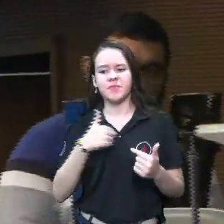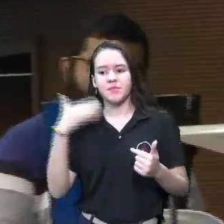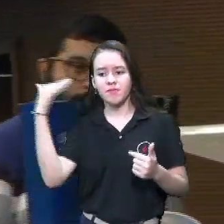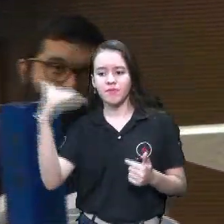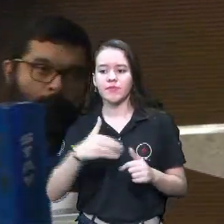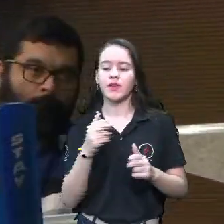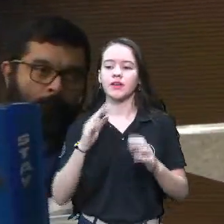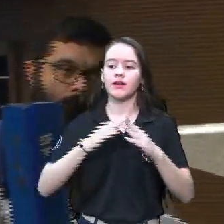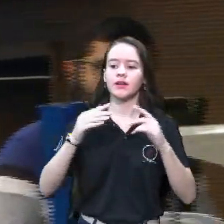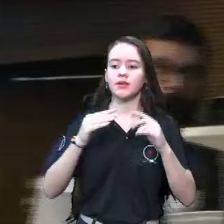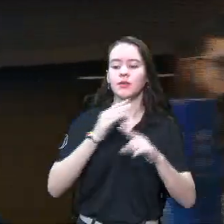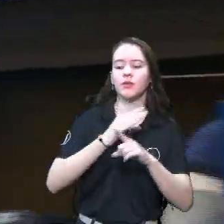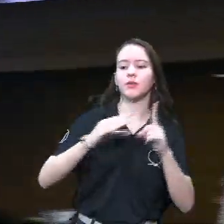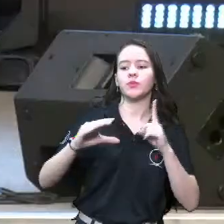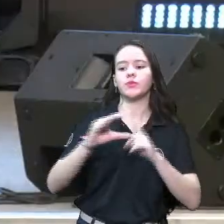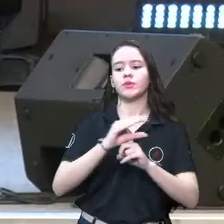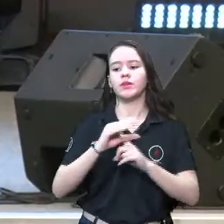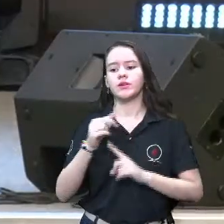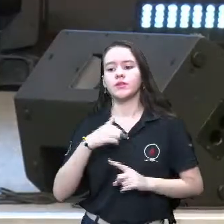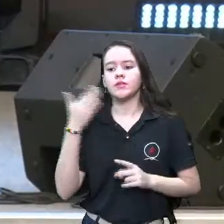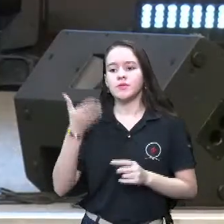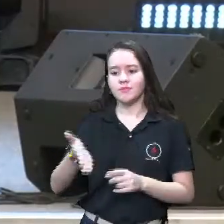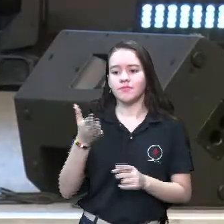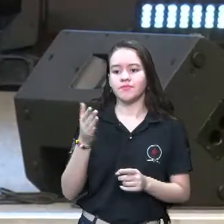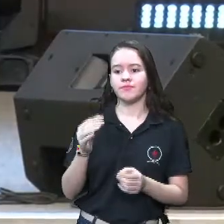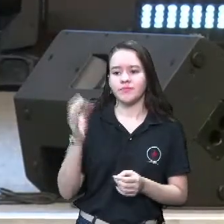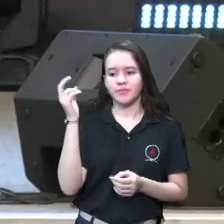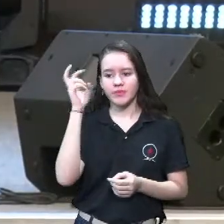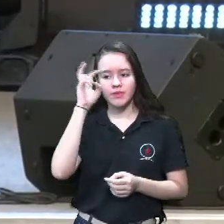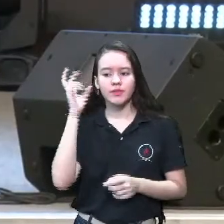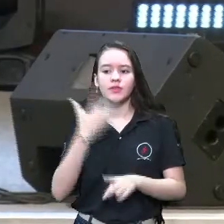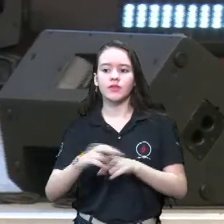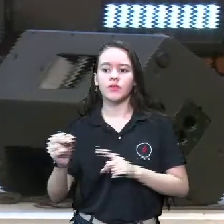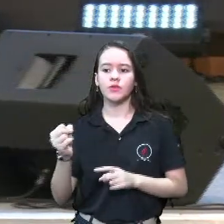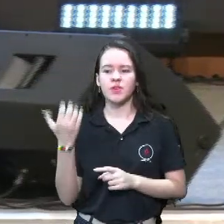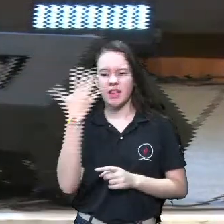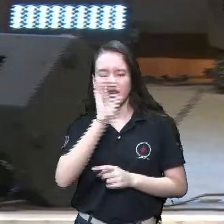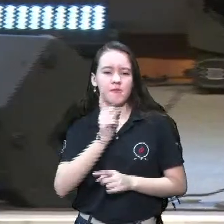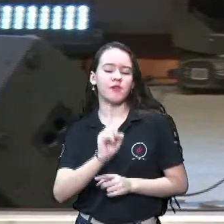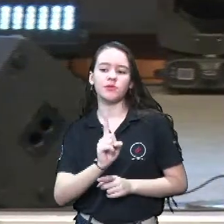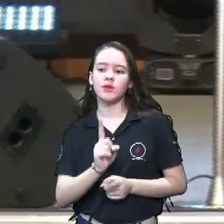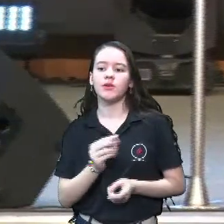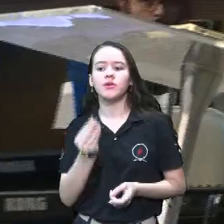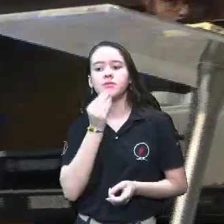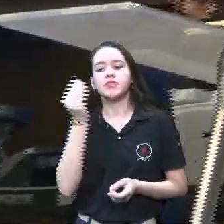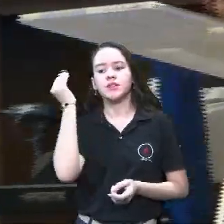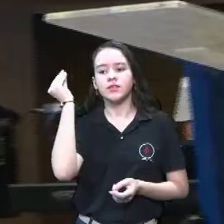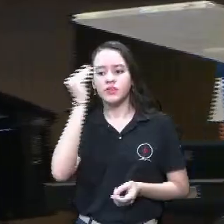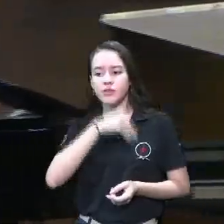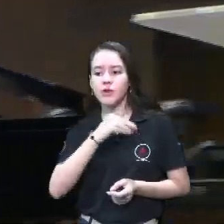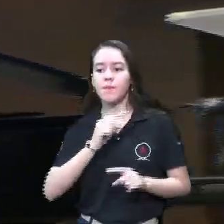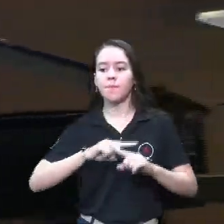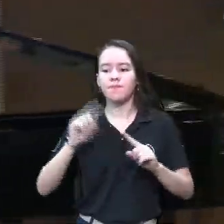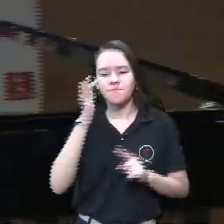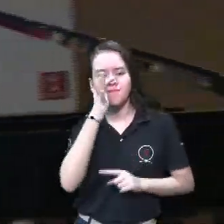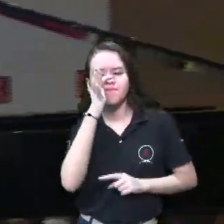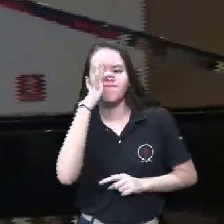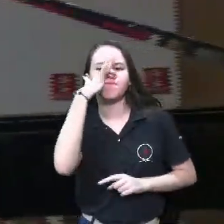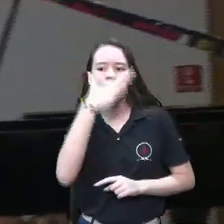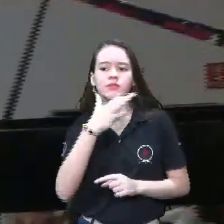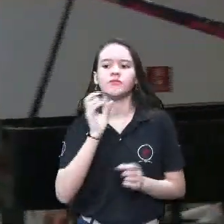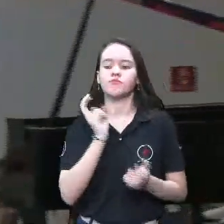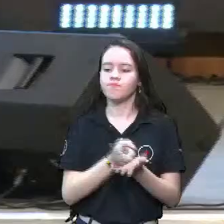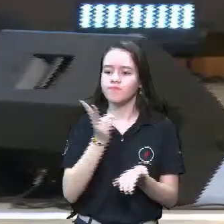mas eu estou lá na Quinta da Vitória, eu não fui para o carnaval. Eu poderia ter desistido depois de tudo isso que eu falei, mas eu estou insistindo de novo em continuar com